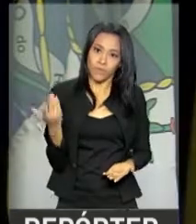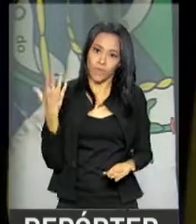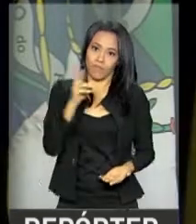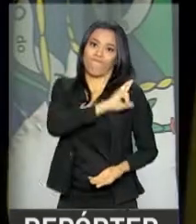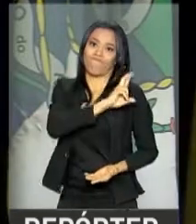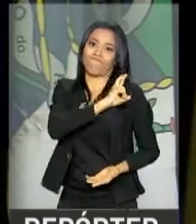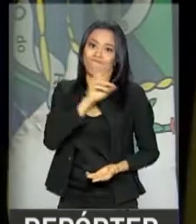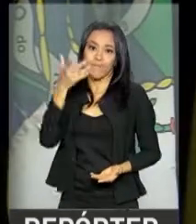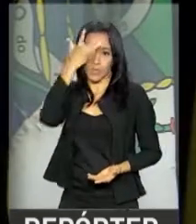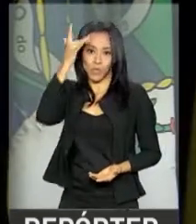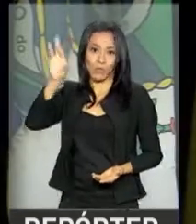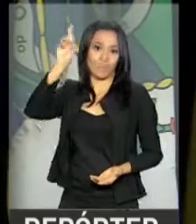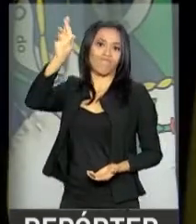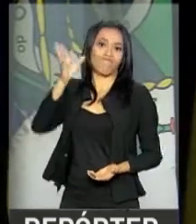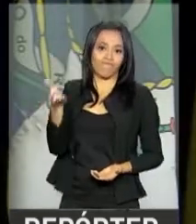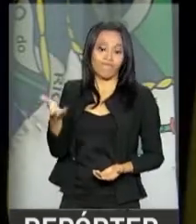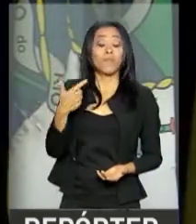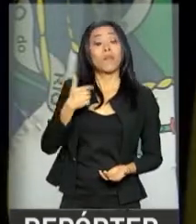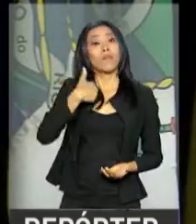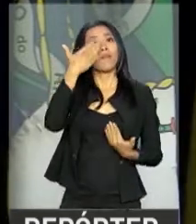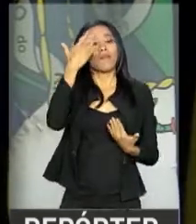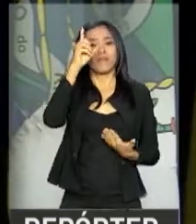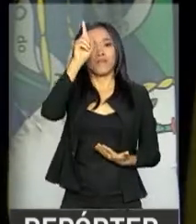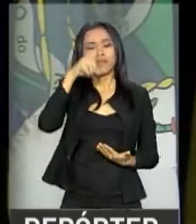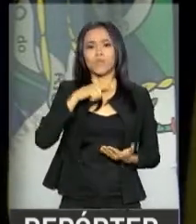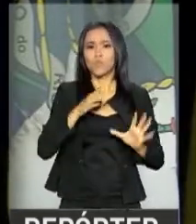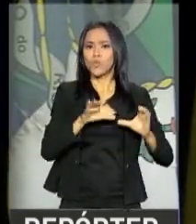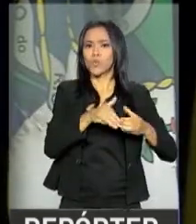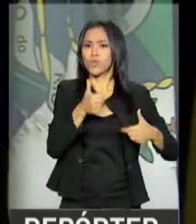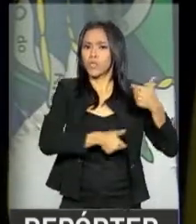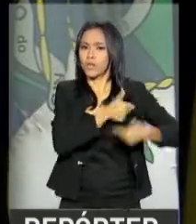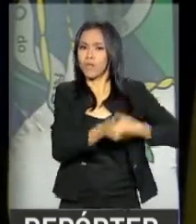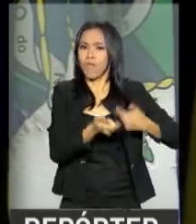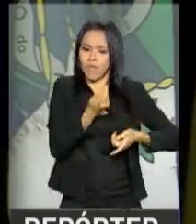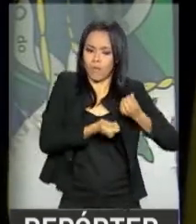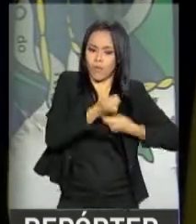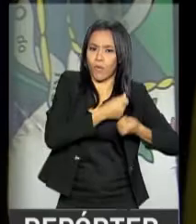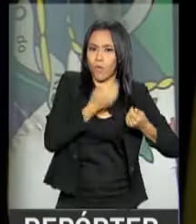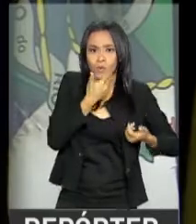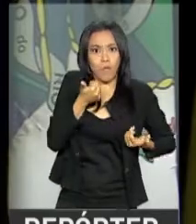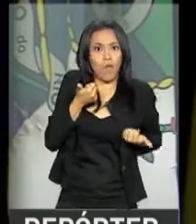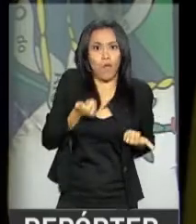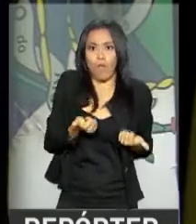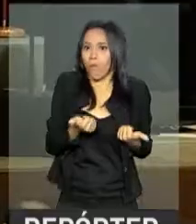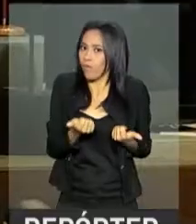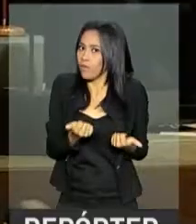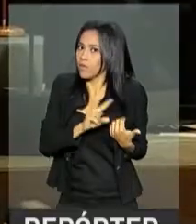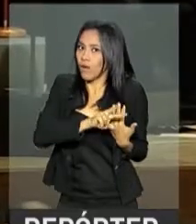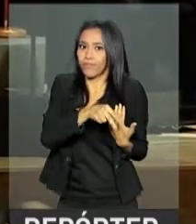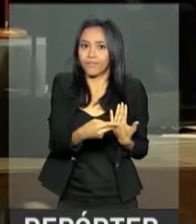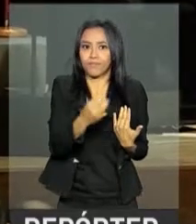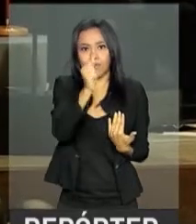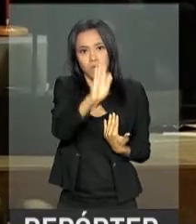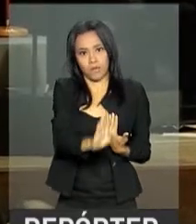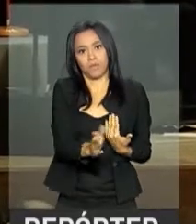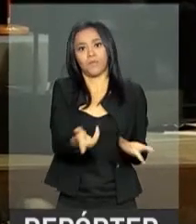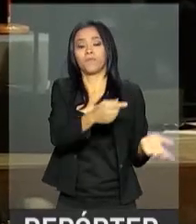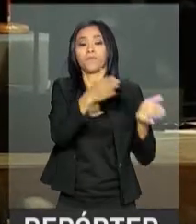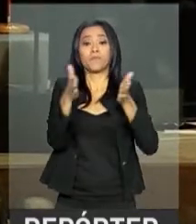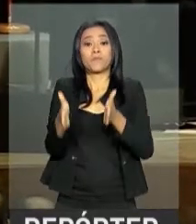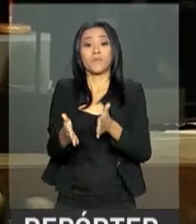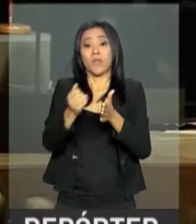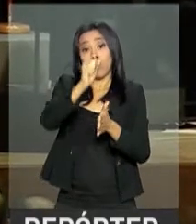graças a deus uma equipe na área econômica que produziu os melhores resultados para o país o presidente disse que o país